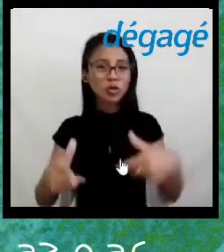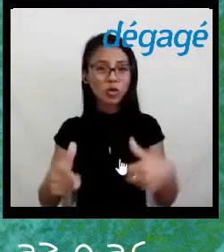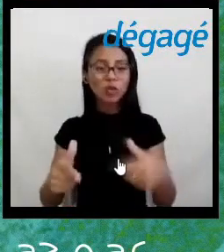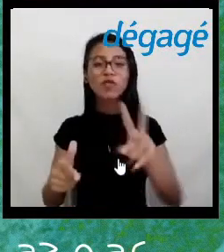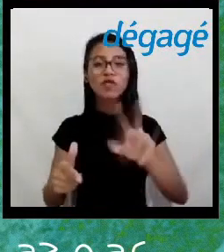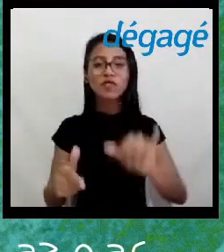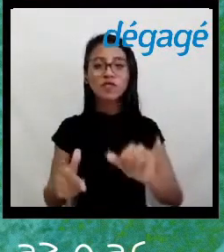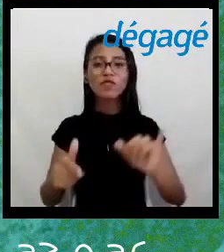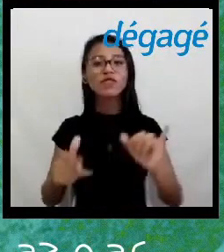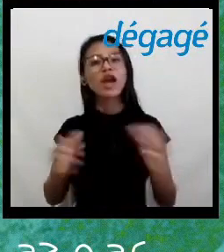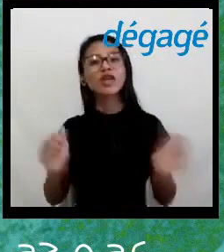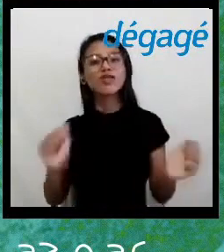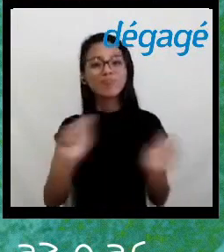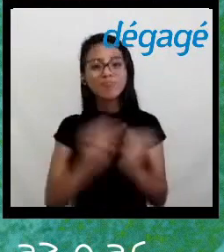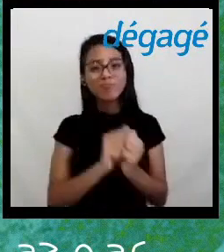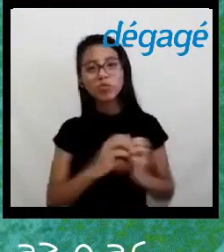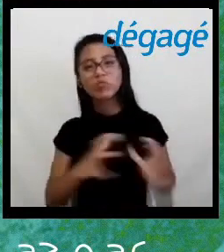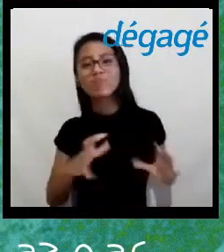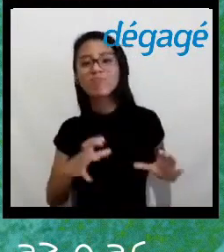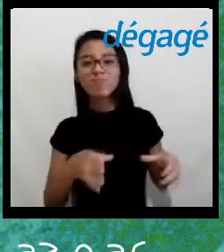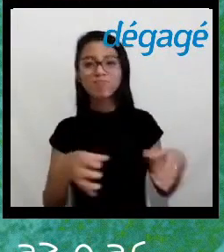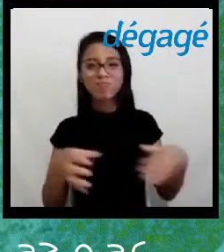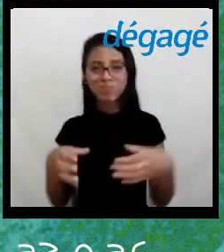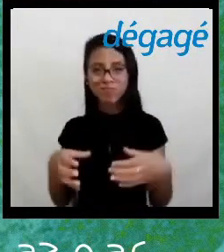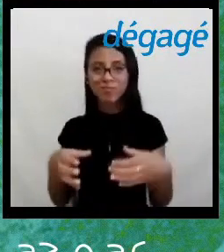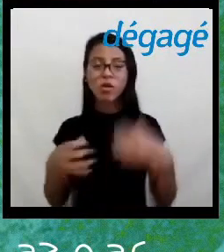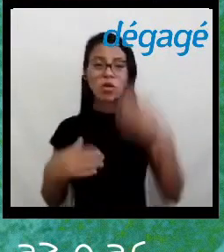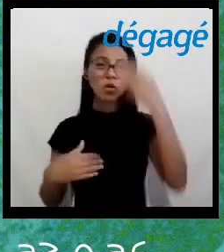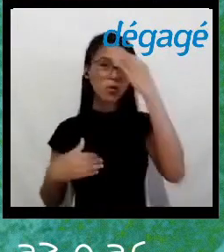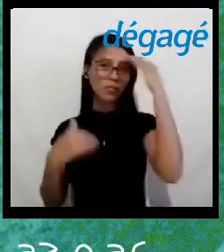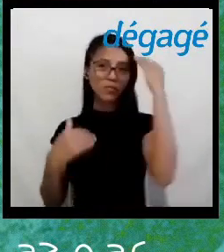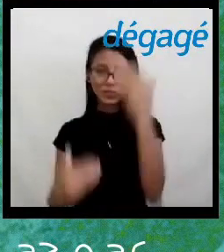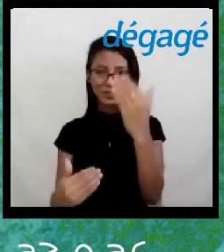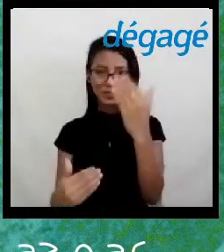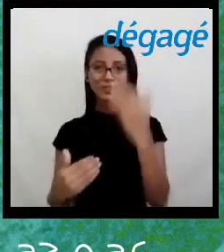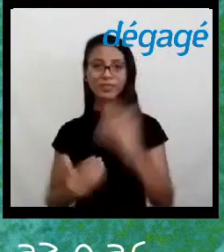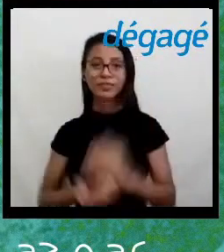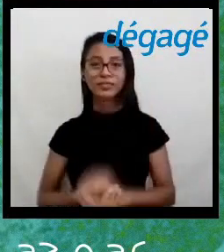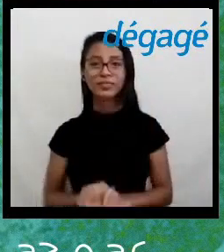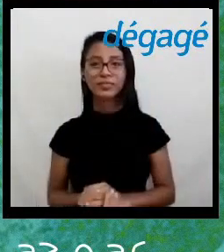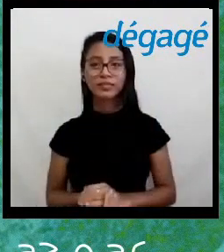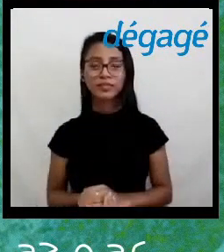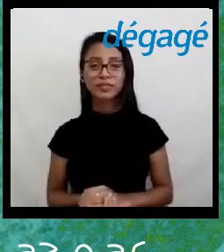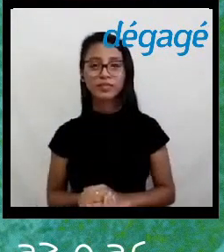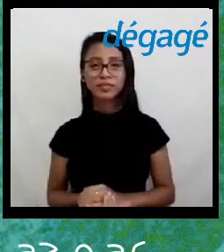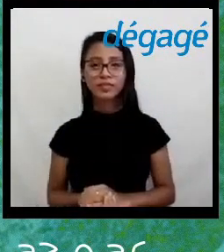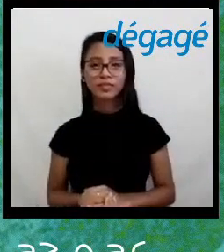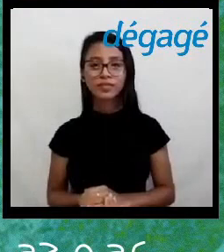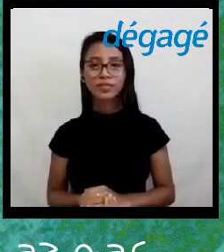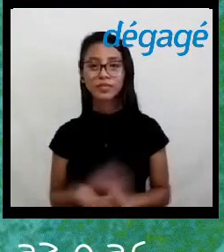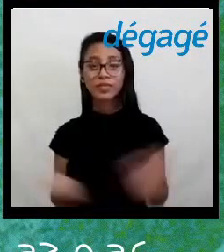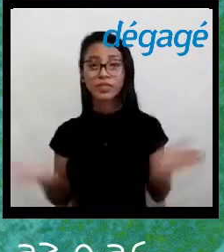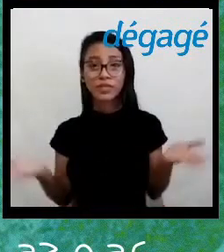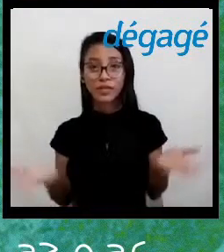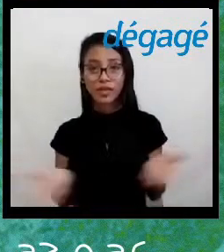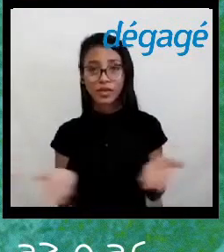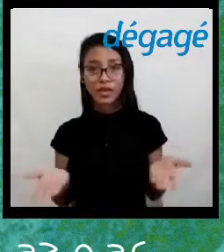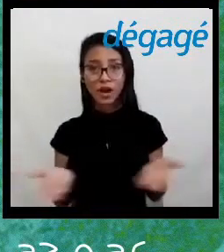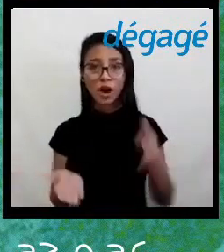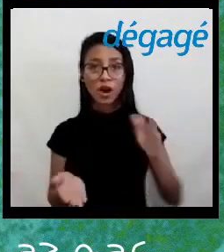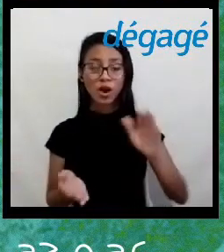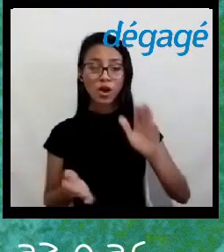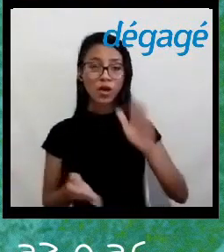Que seja, muitíssimo obrigada. Gostaríamos então de chamar agora o Fábio